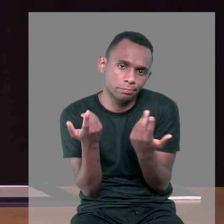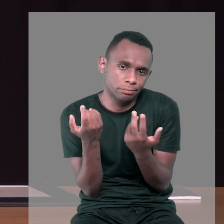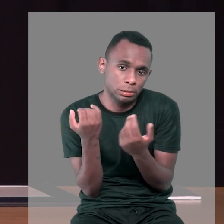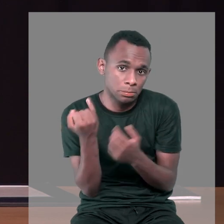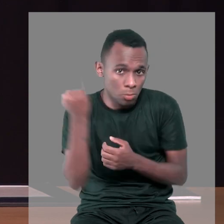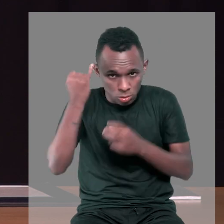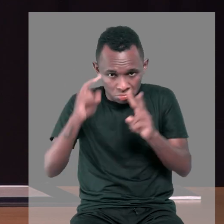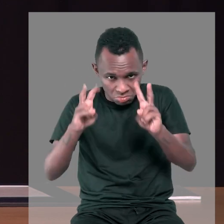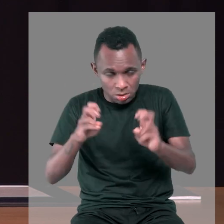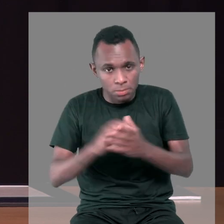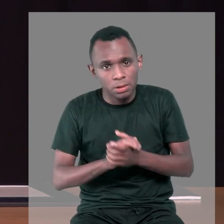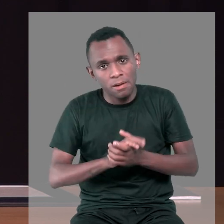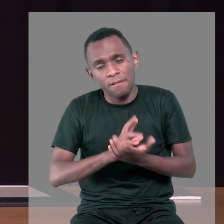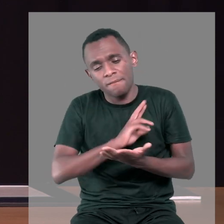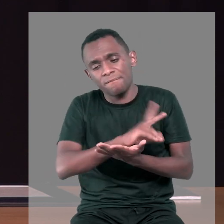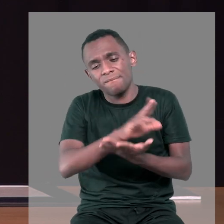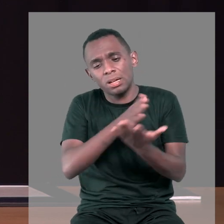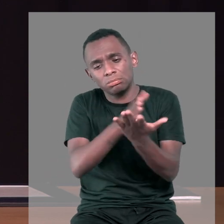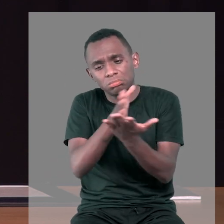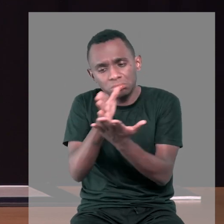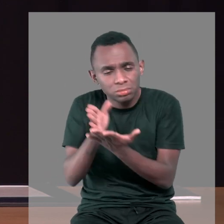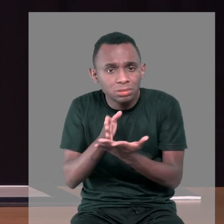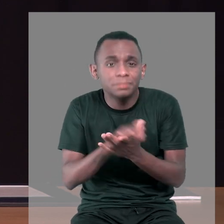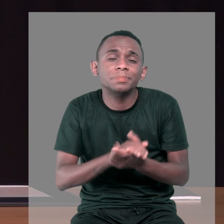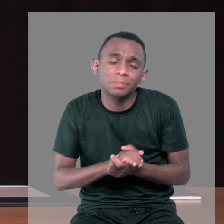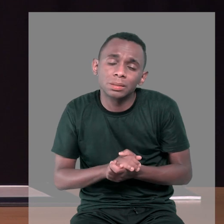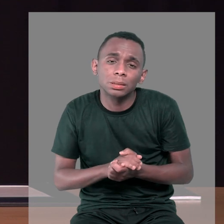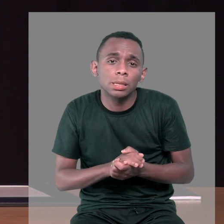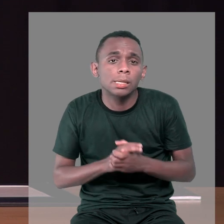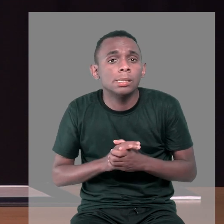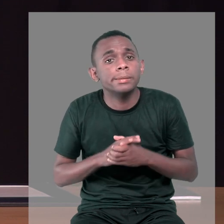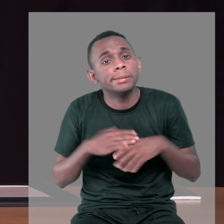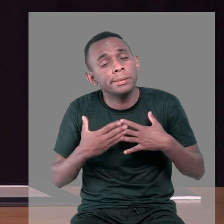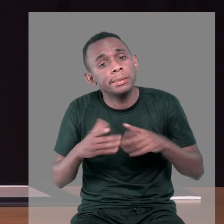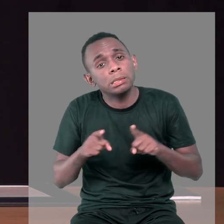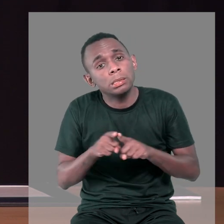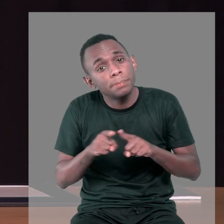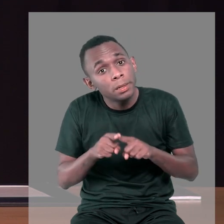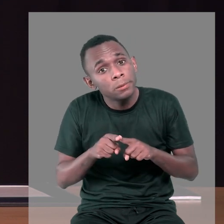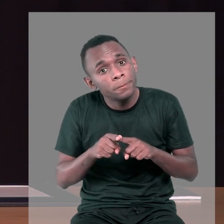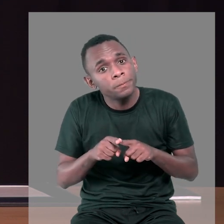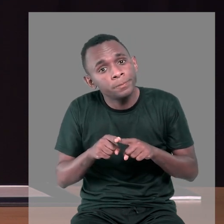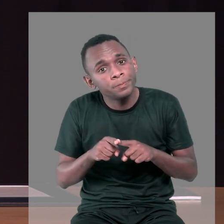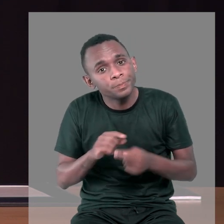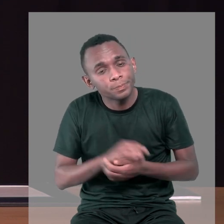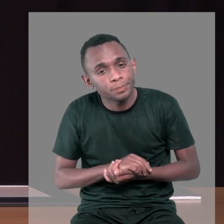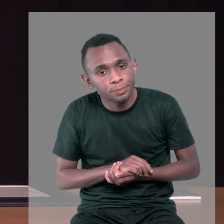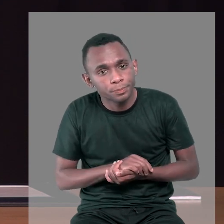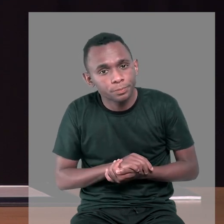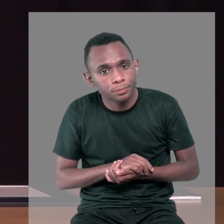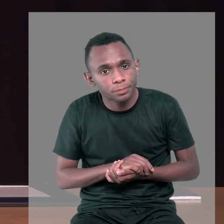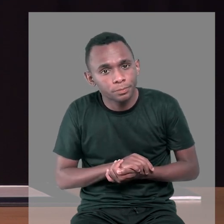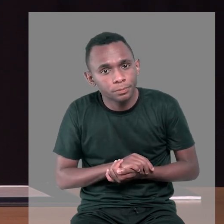característica da sociedade moderna, né, e, enfim, que detém uma racionalidade específica.